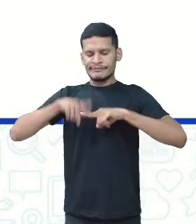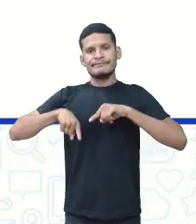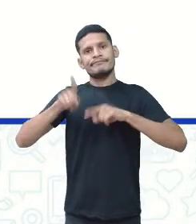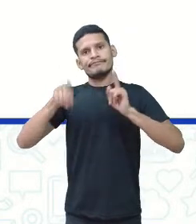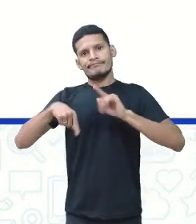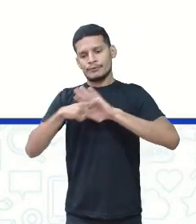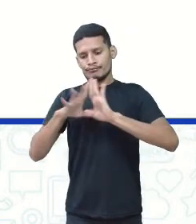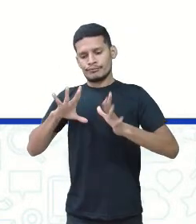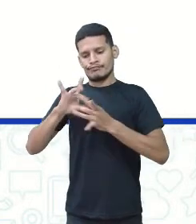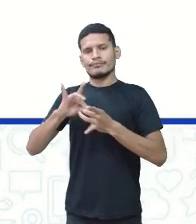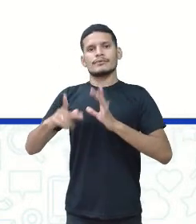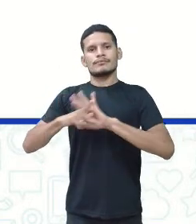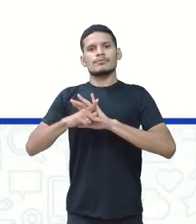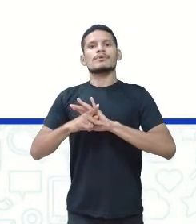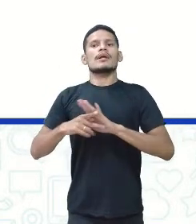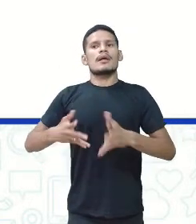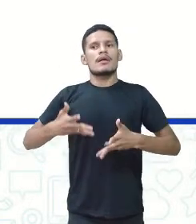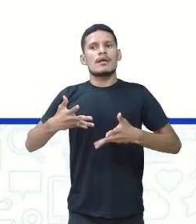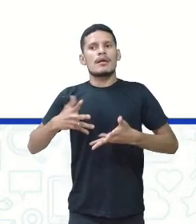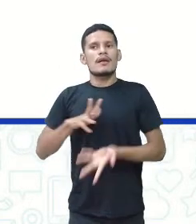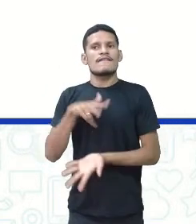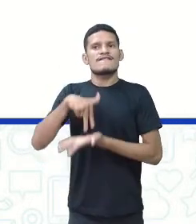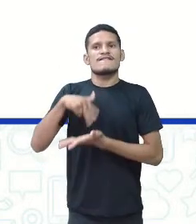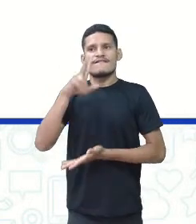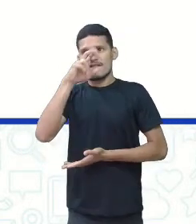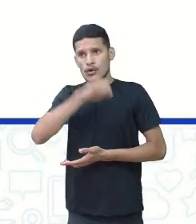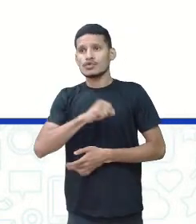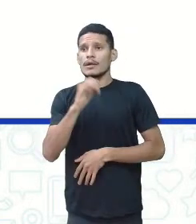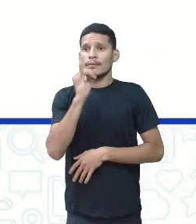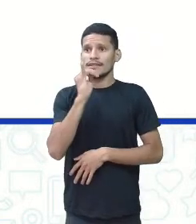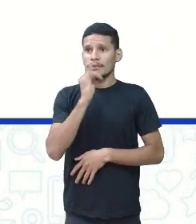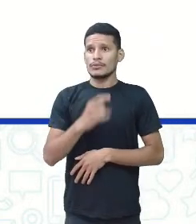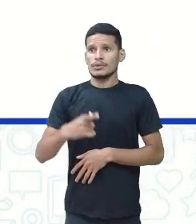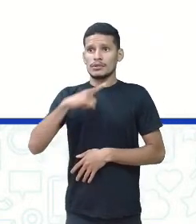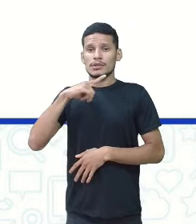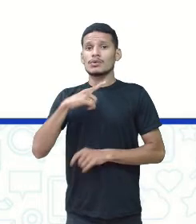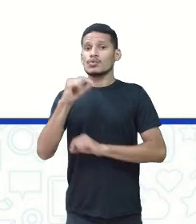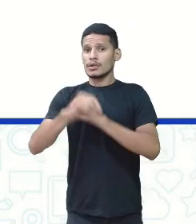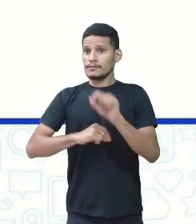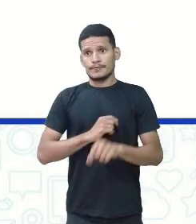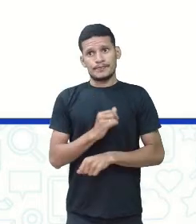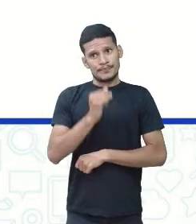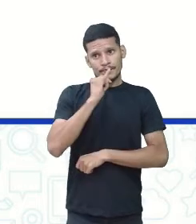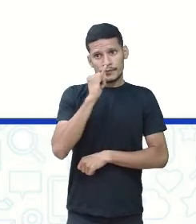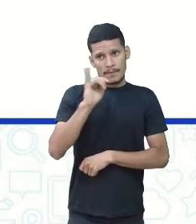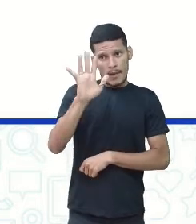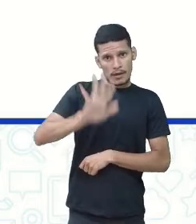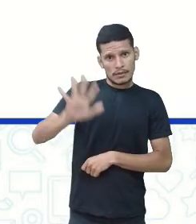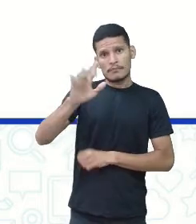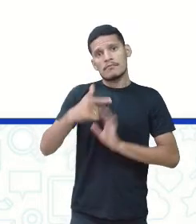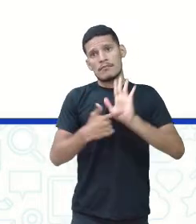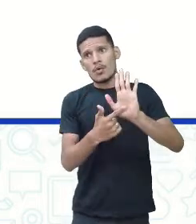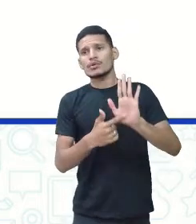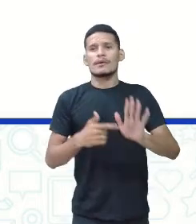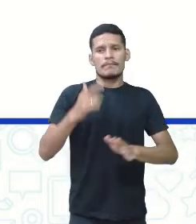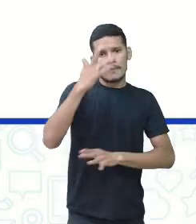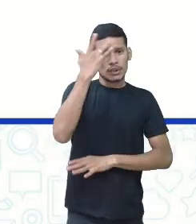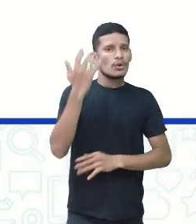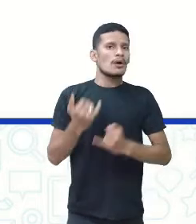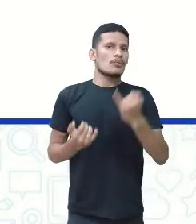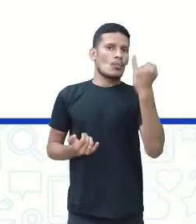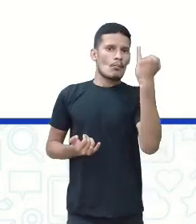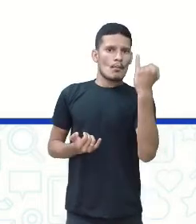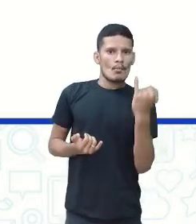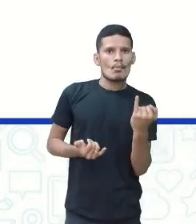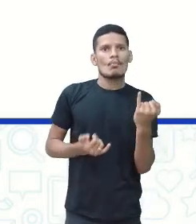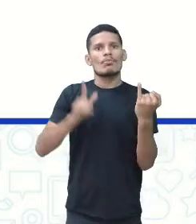diretamente ligado ao rendimento. Então aí na imagem vocês estão vendo, né? Por exemplo, uma pessoa que é mais magrinha, que a